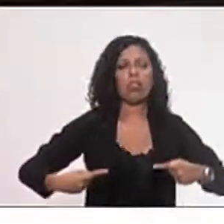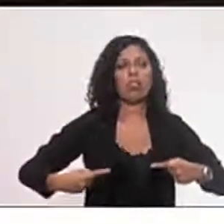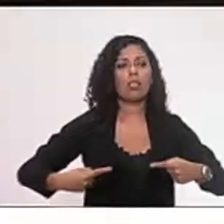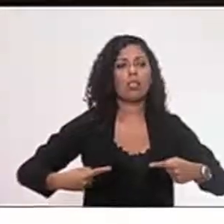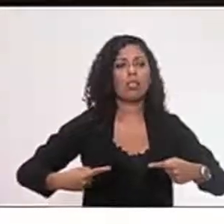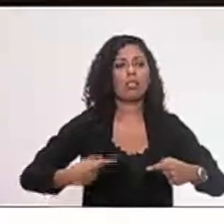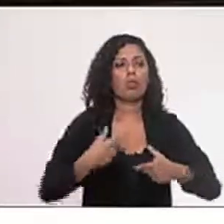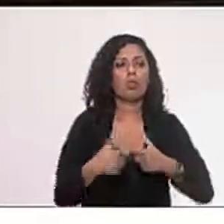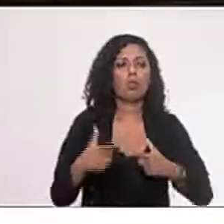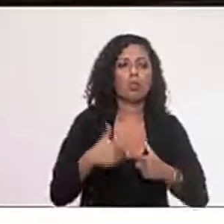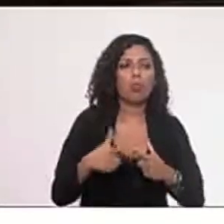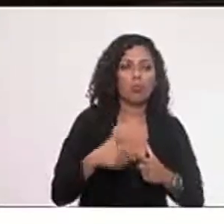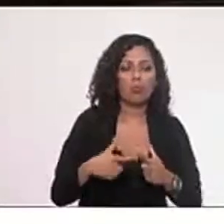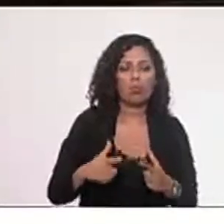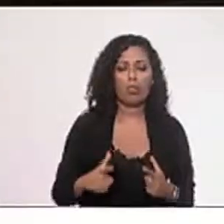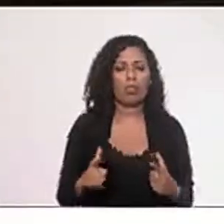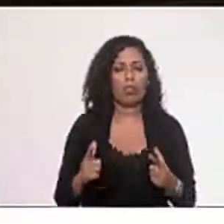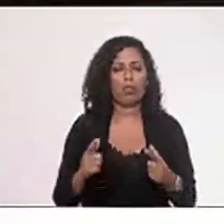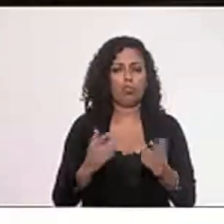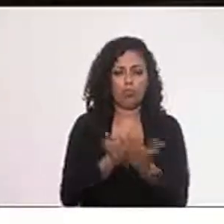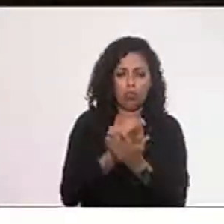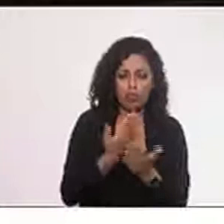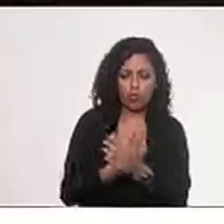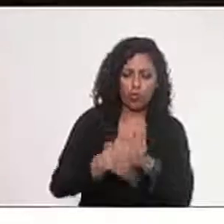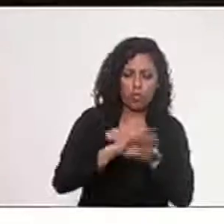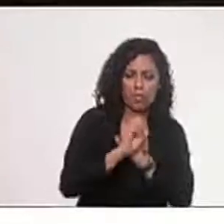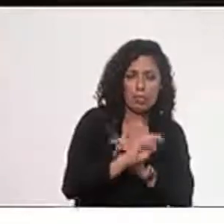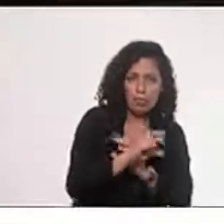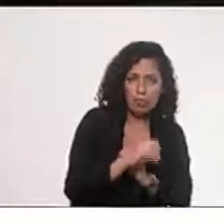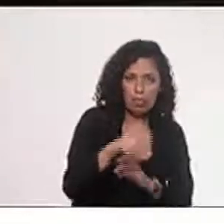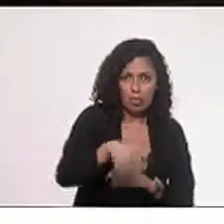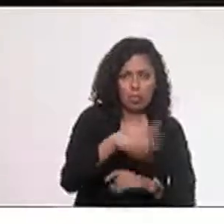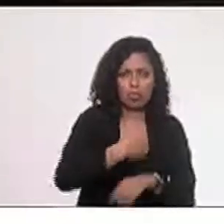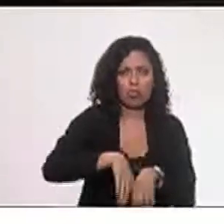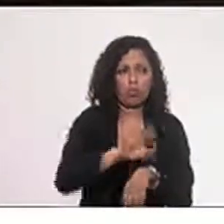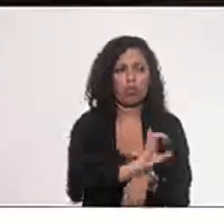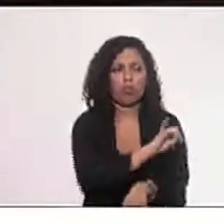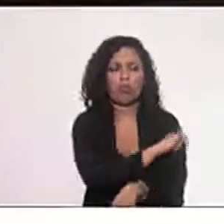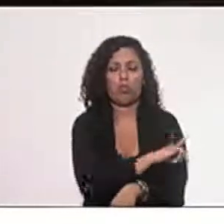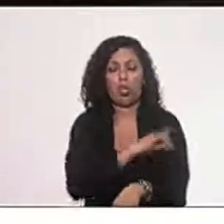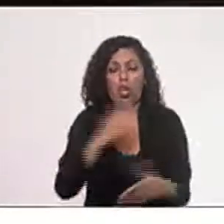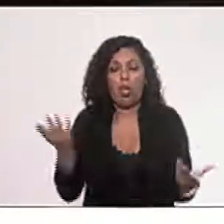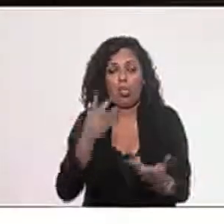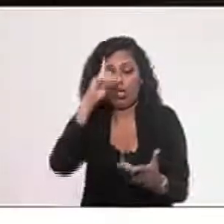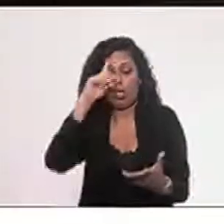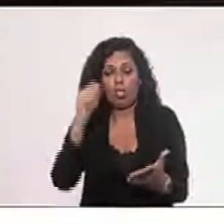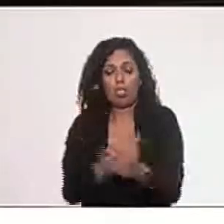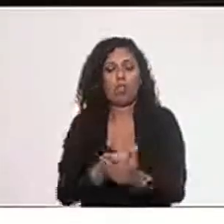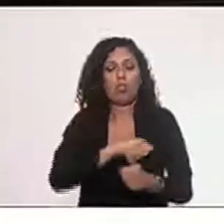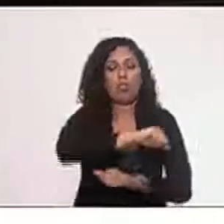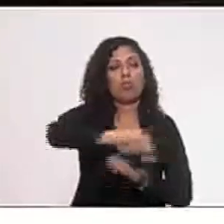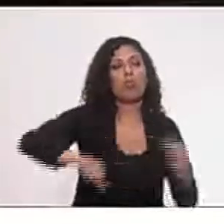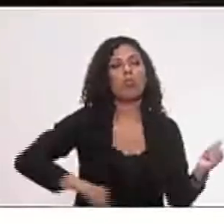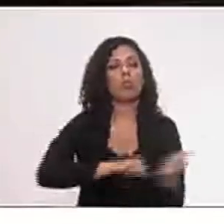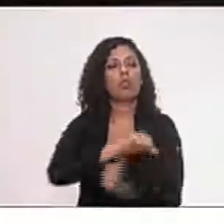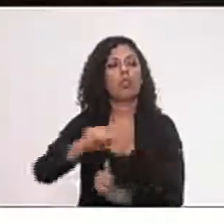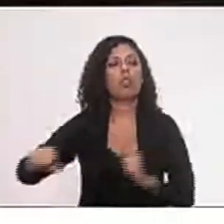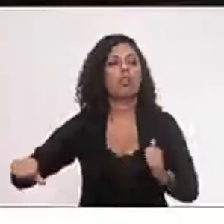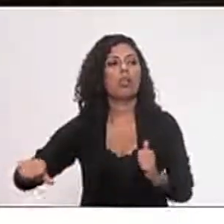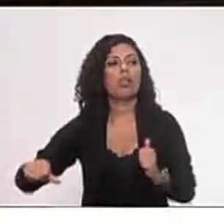do parque científico federal no rio de janeiro decidiu vir a